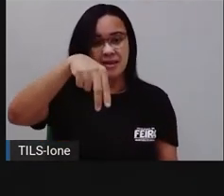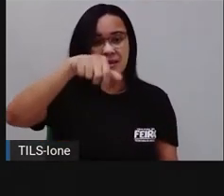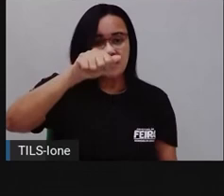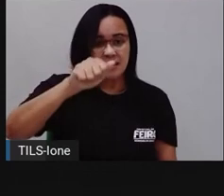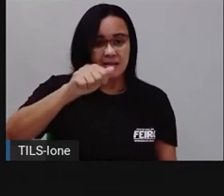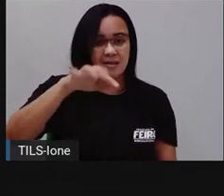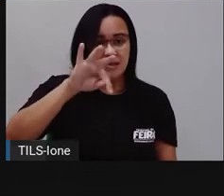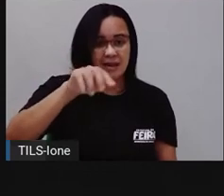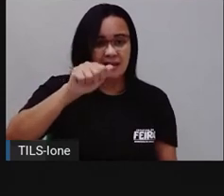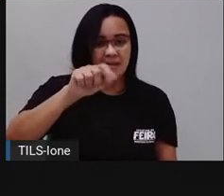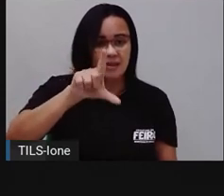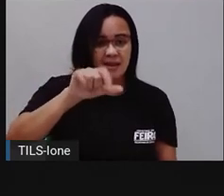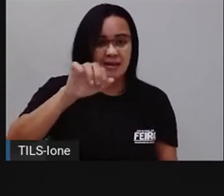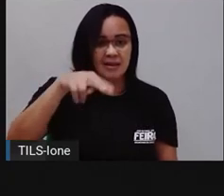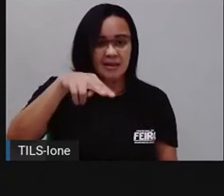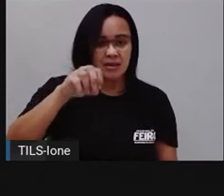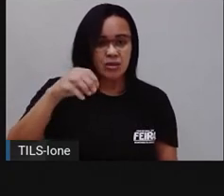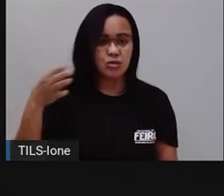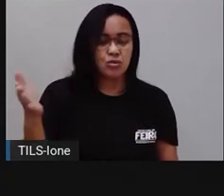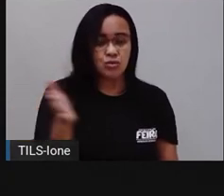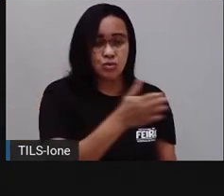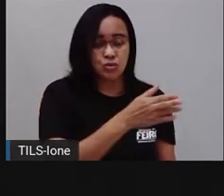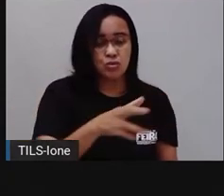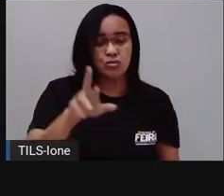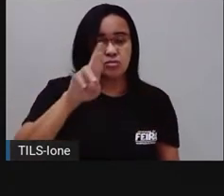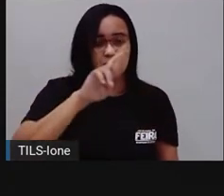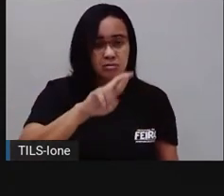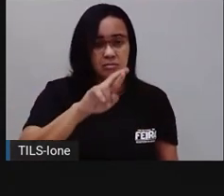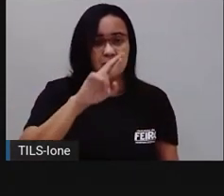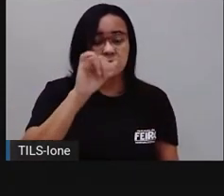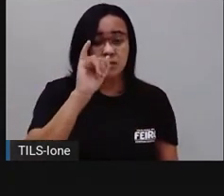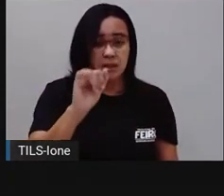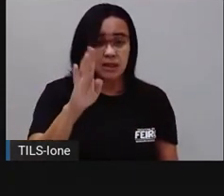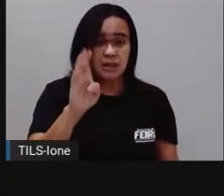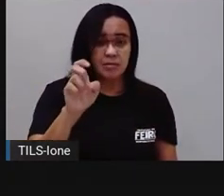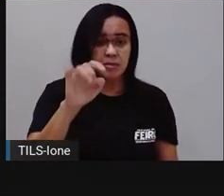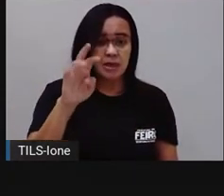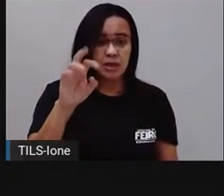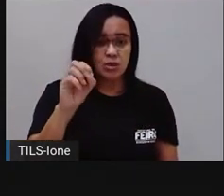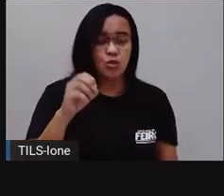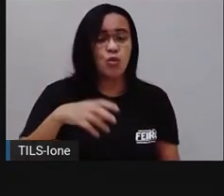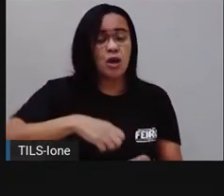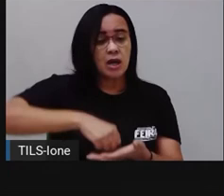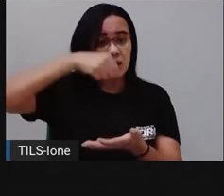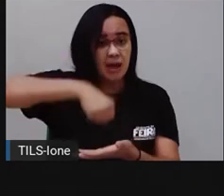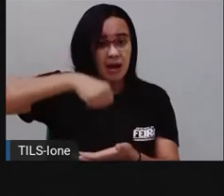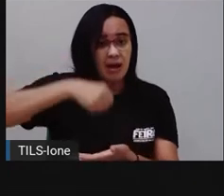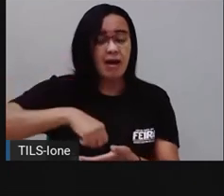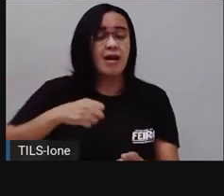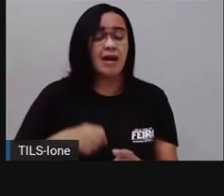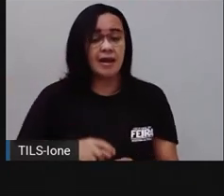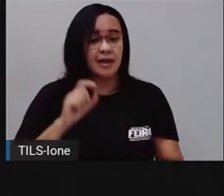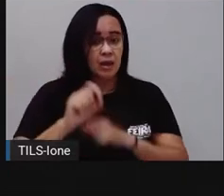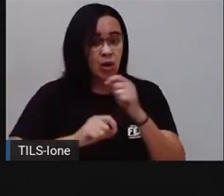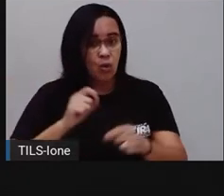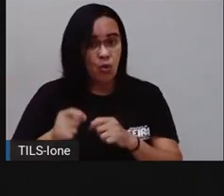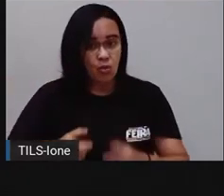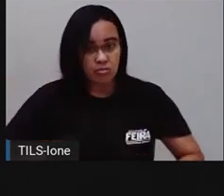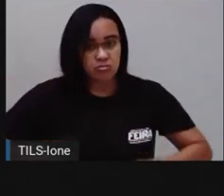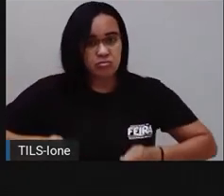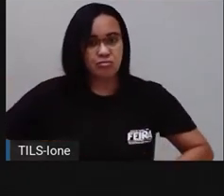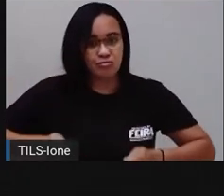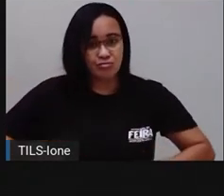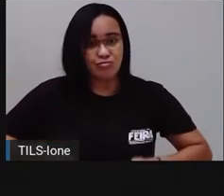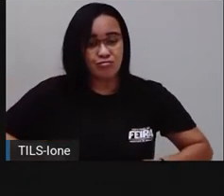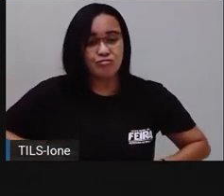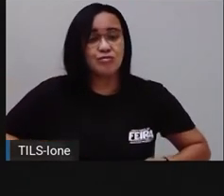trabalha vendendo, né, como carregador no centro de abastecimento, vende, né, carrega frutas, olha só, já